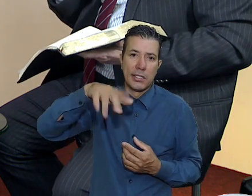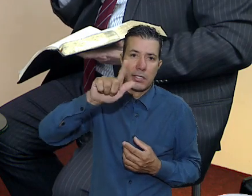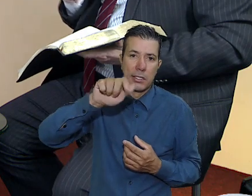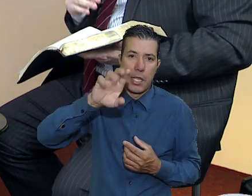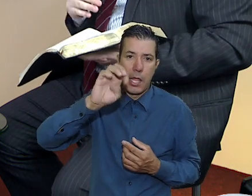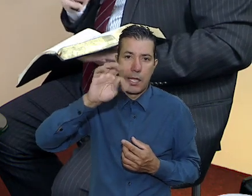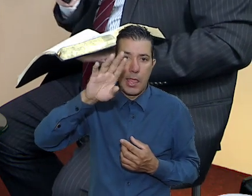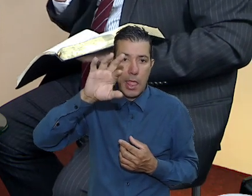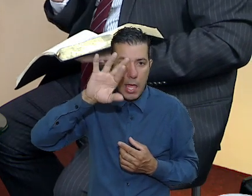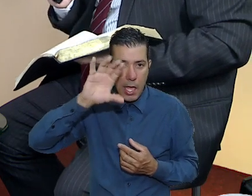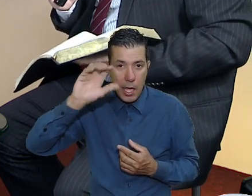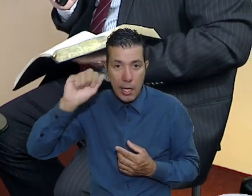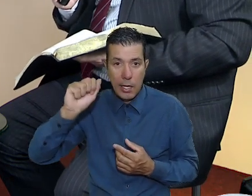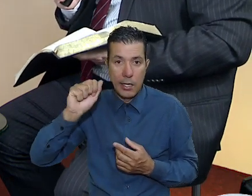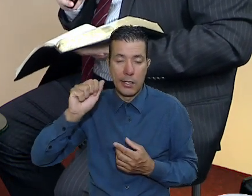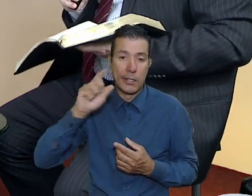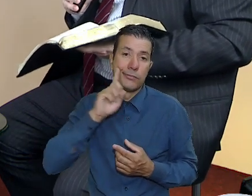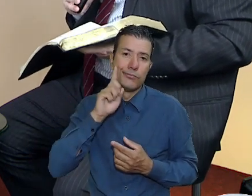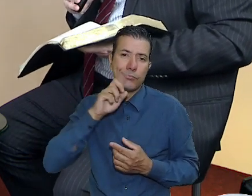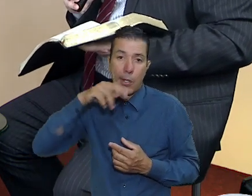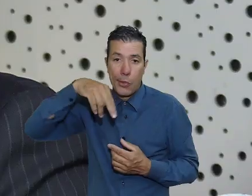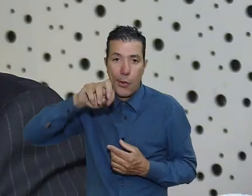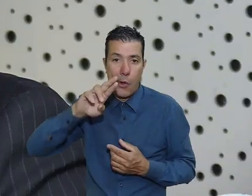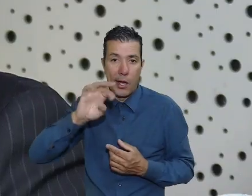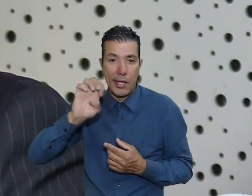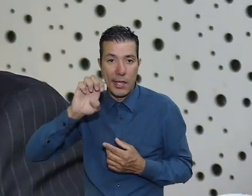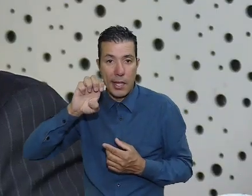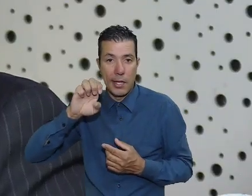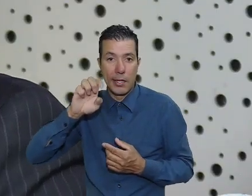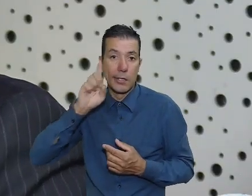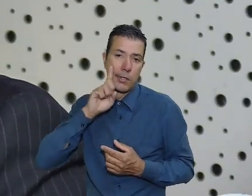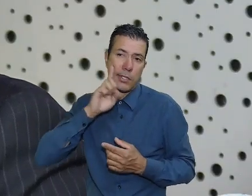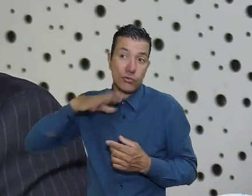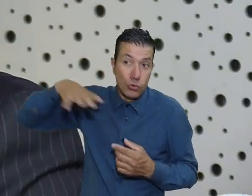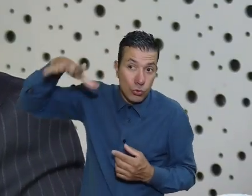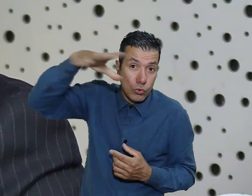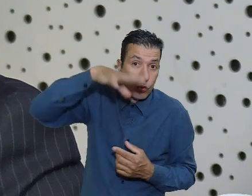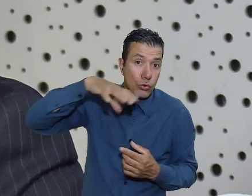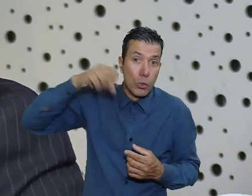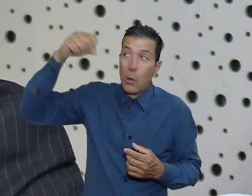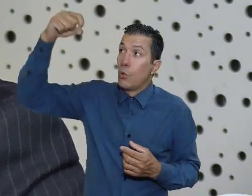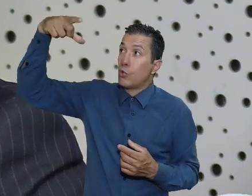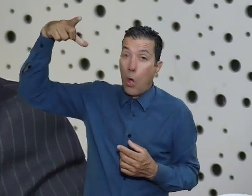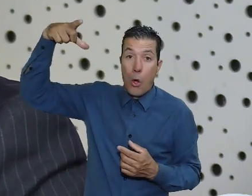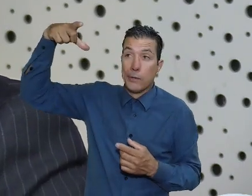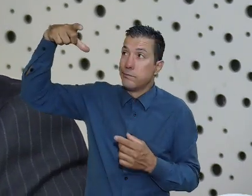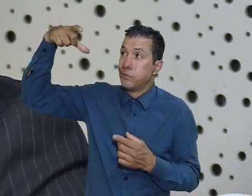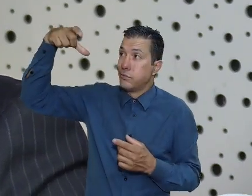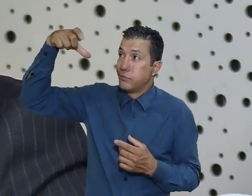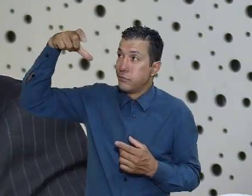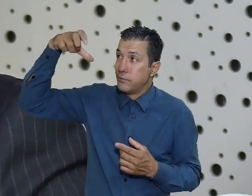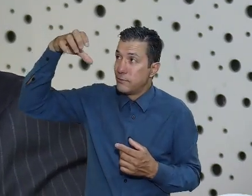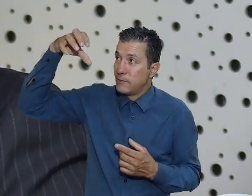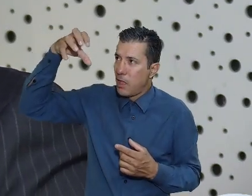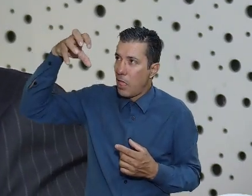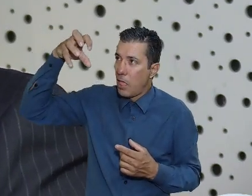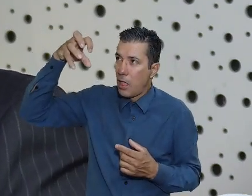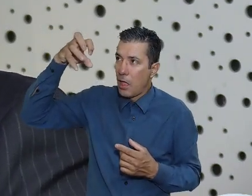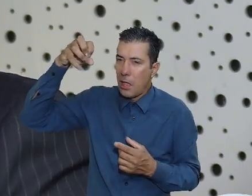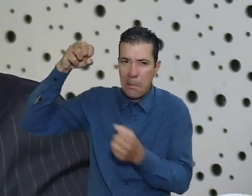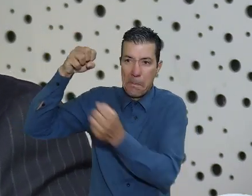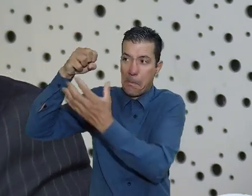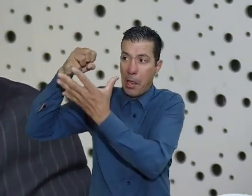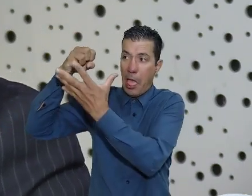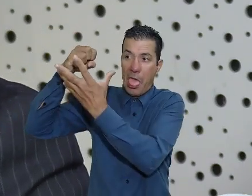na costa norte-americana, aconteceu que o sol, de repente, perdeu o seu brilho, as